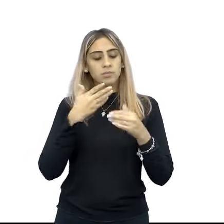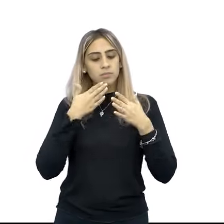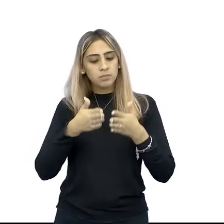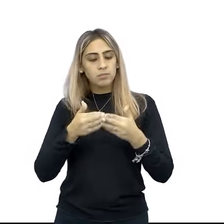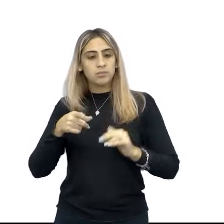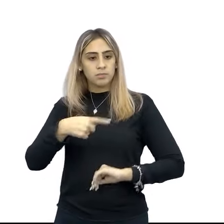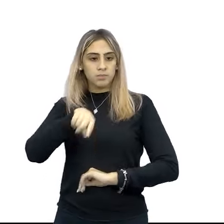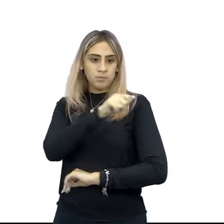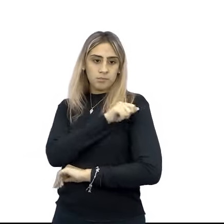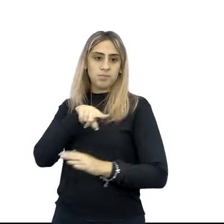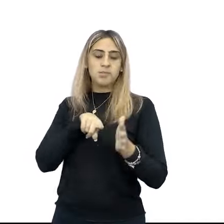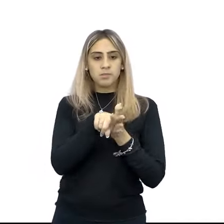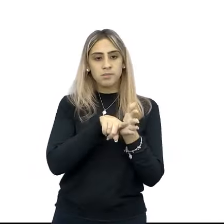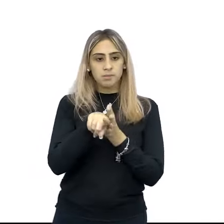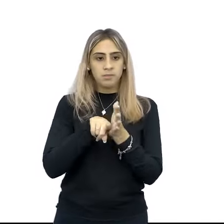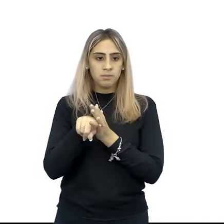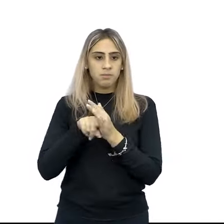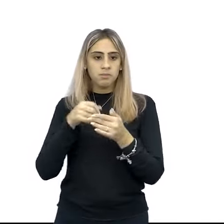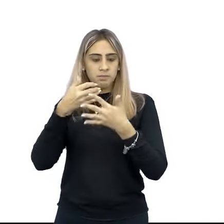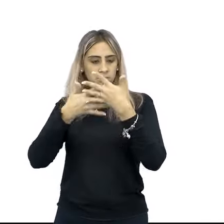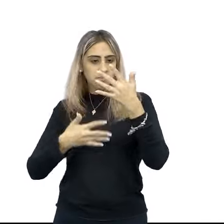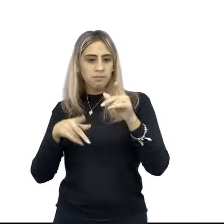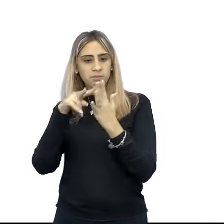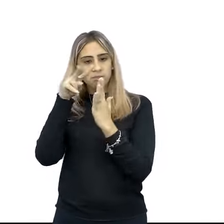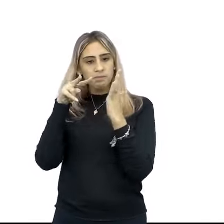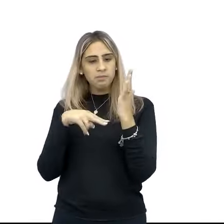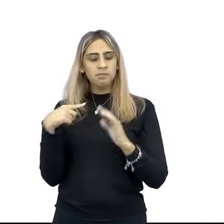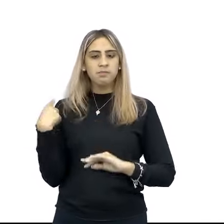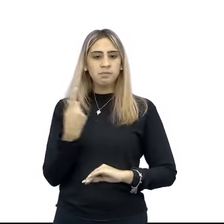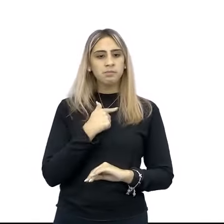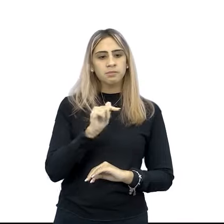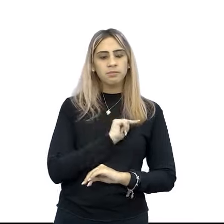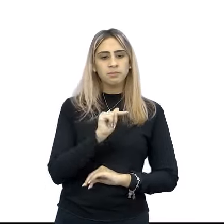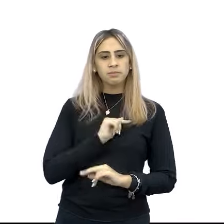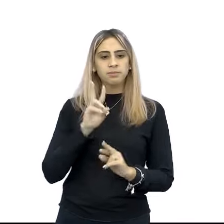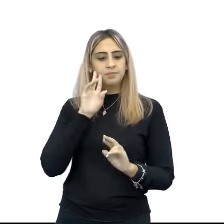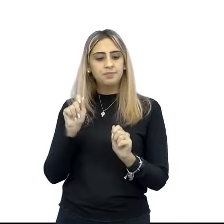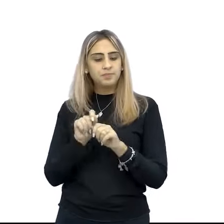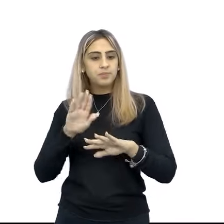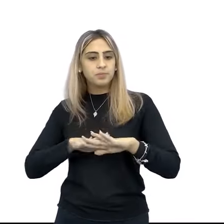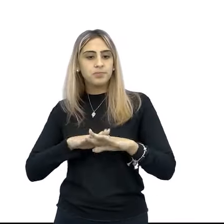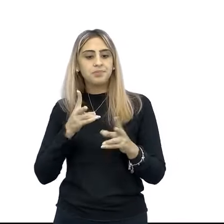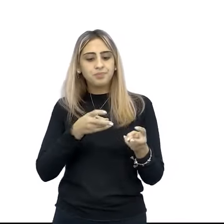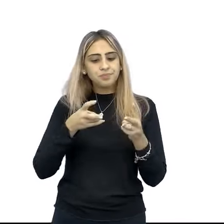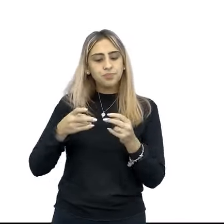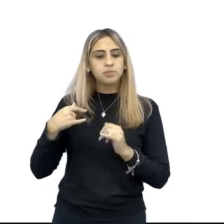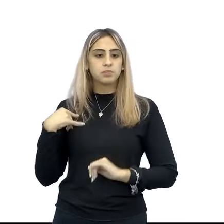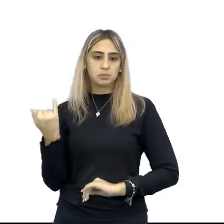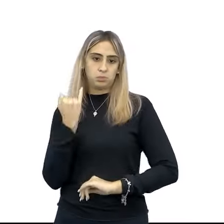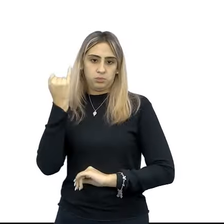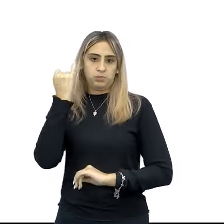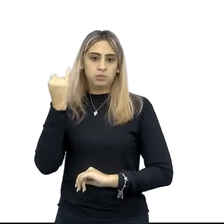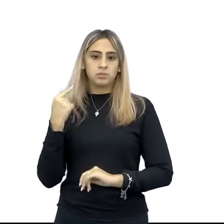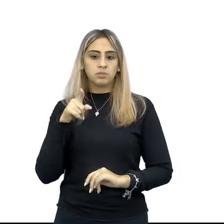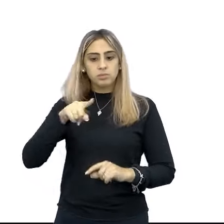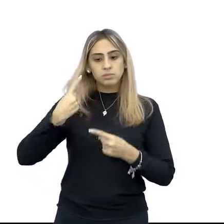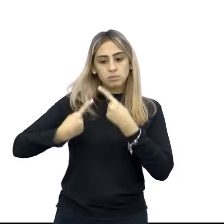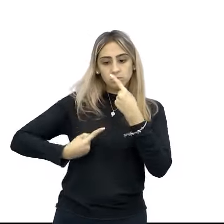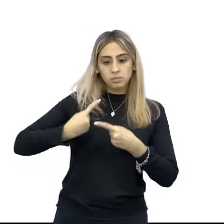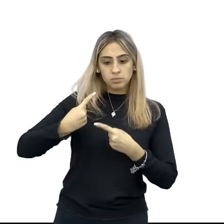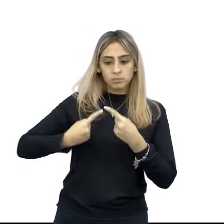que os estudantes analisem a carta lida, e aqui nós temos que realizar uma consideração importante, né? Que a